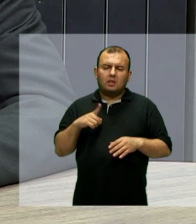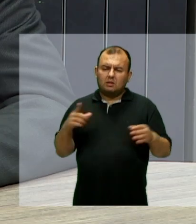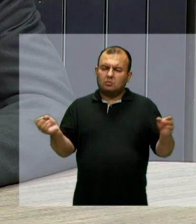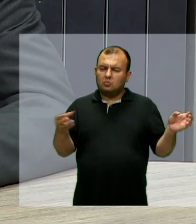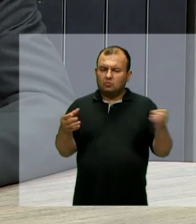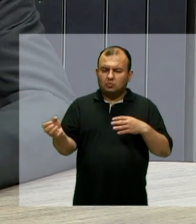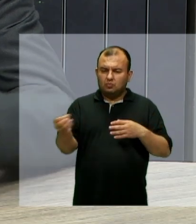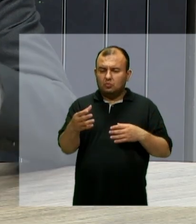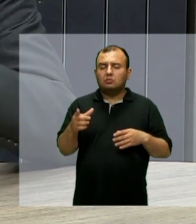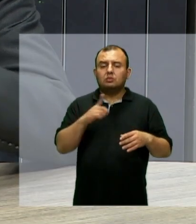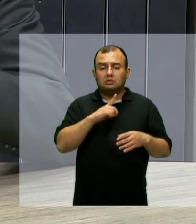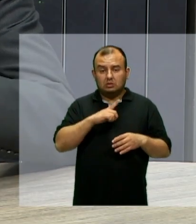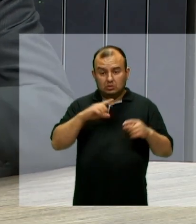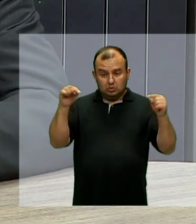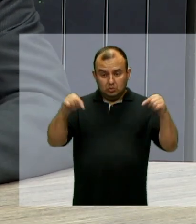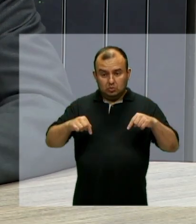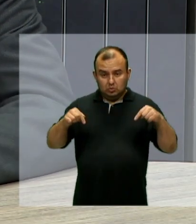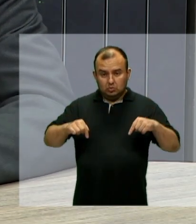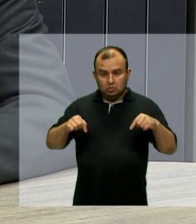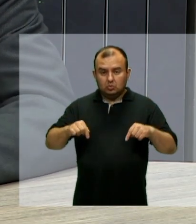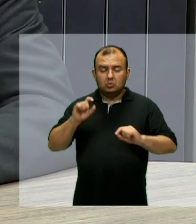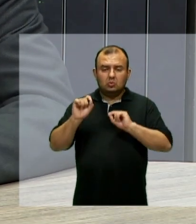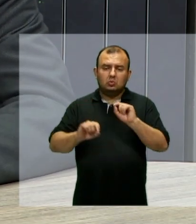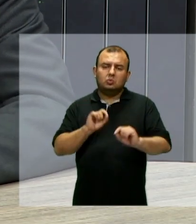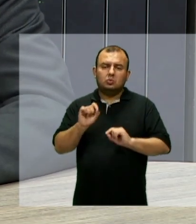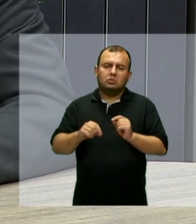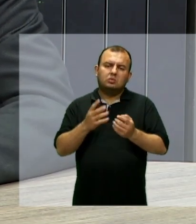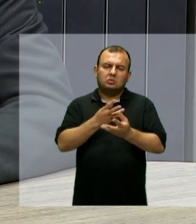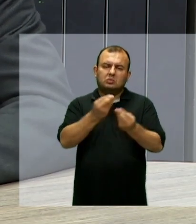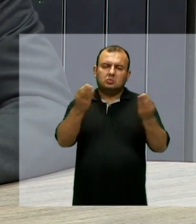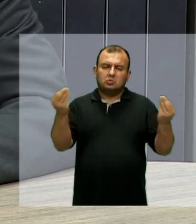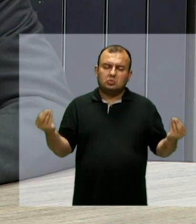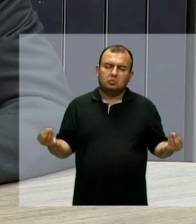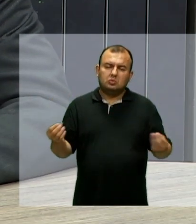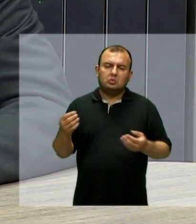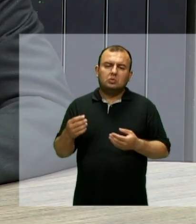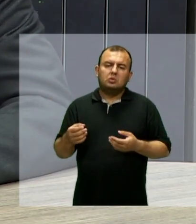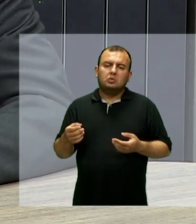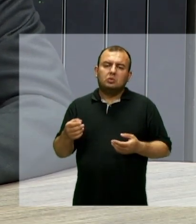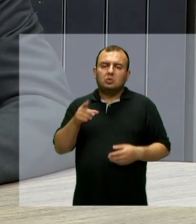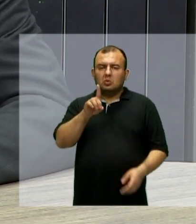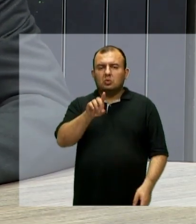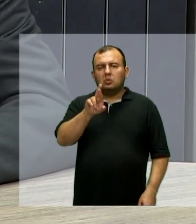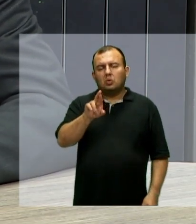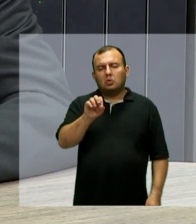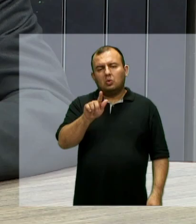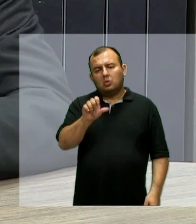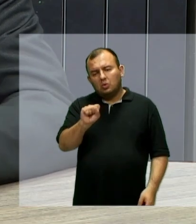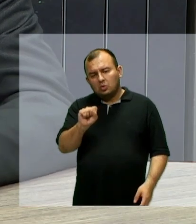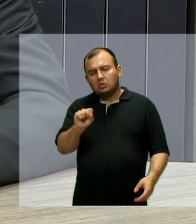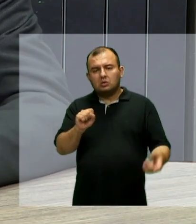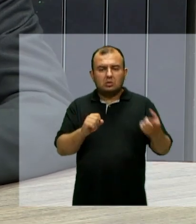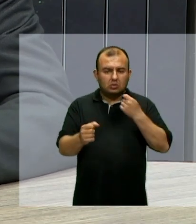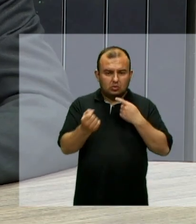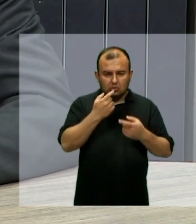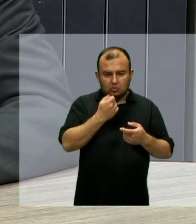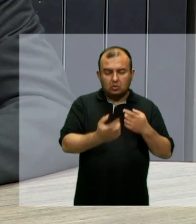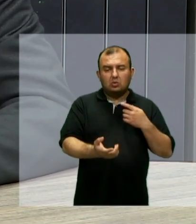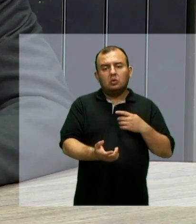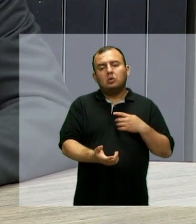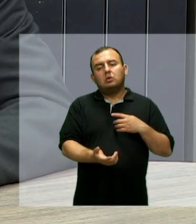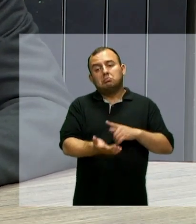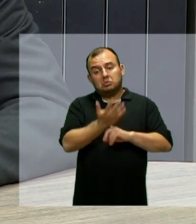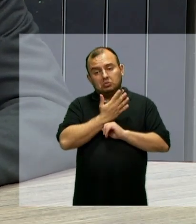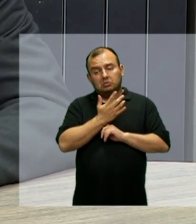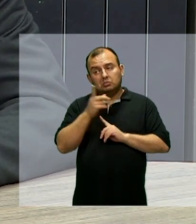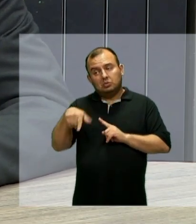modernos. E hoje, na atualidade, nós temos muitas e muitas drogas novas, infelizmente inacessíveis